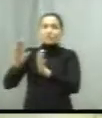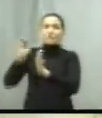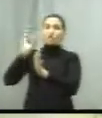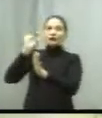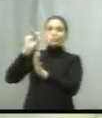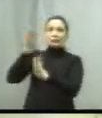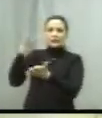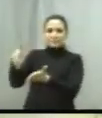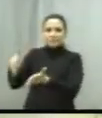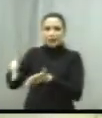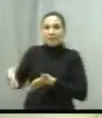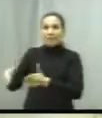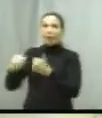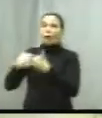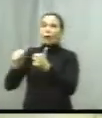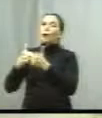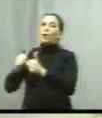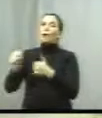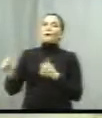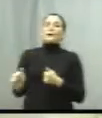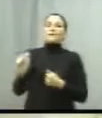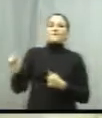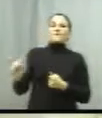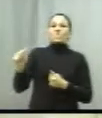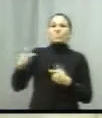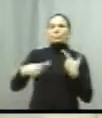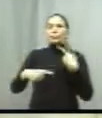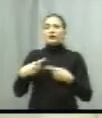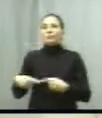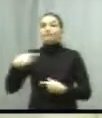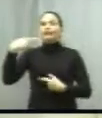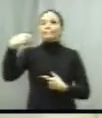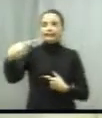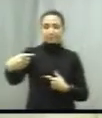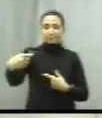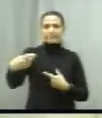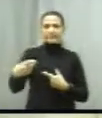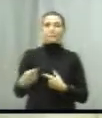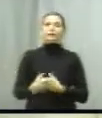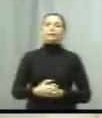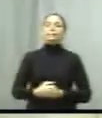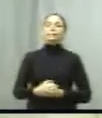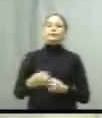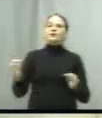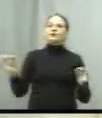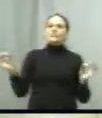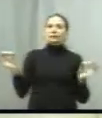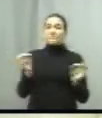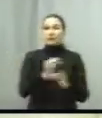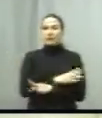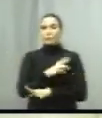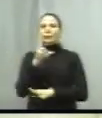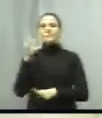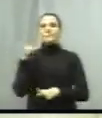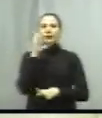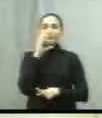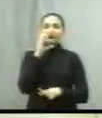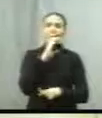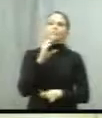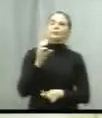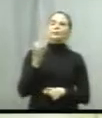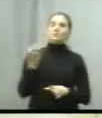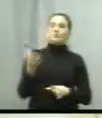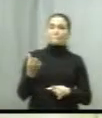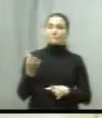ainda não viu essa discussão avançar mais. Queria, rapidamente, para concluir, dizer